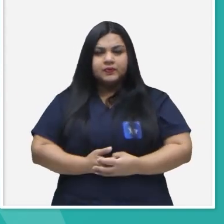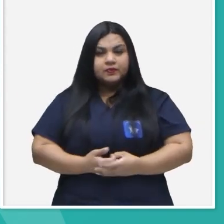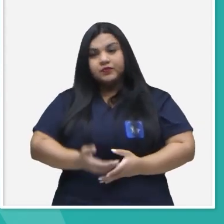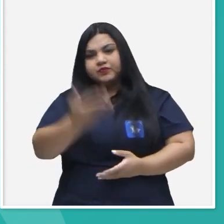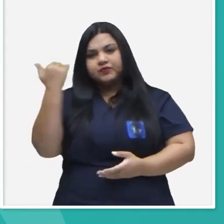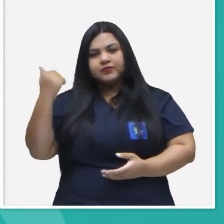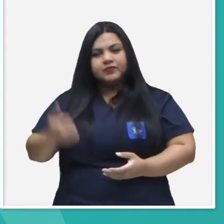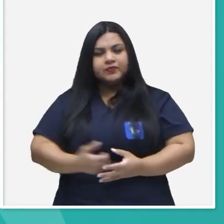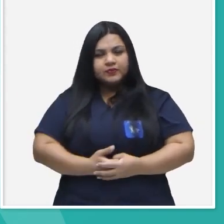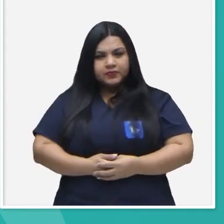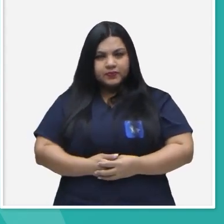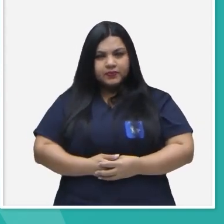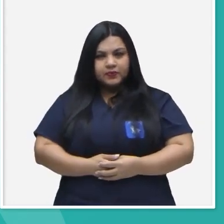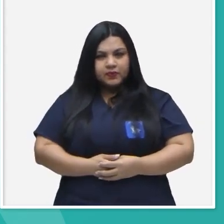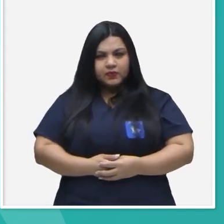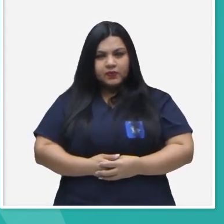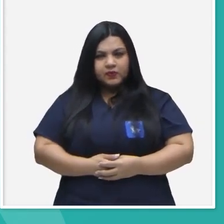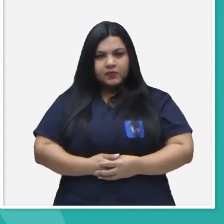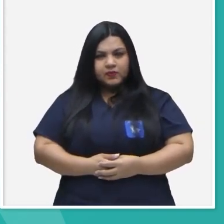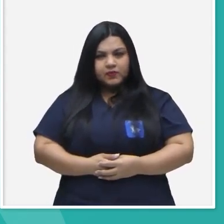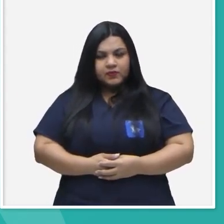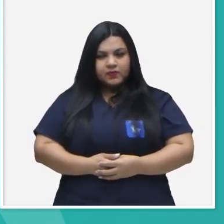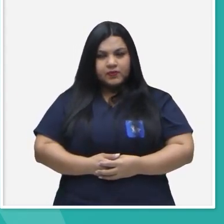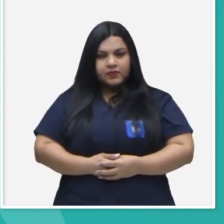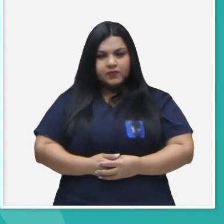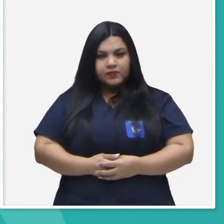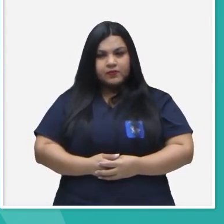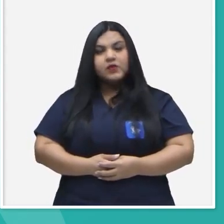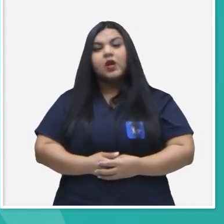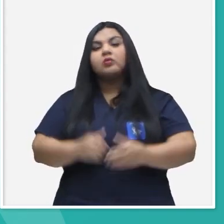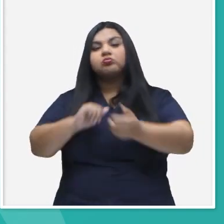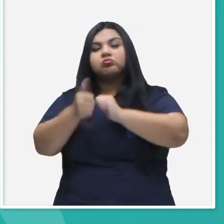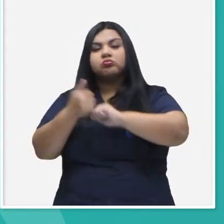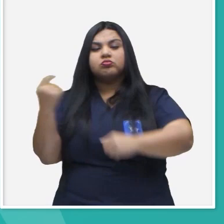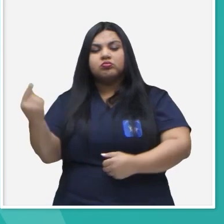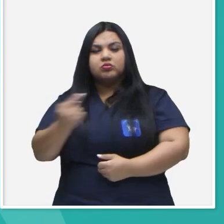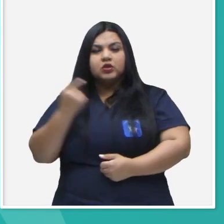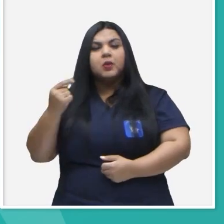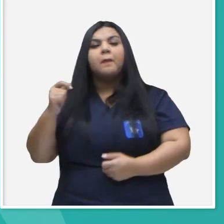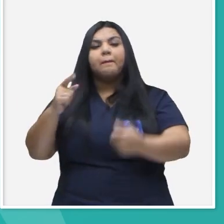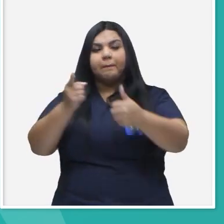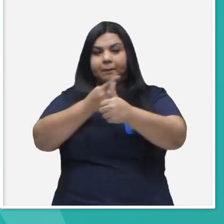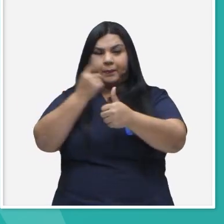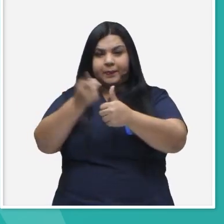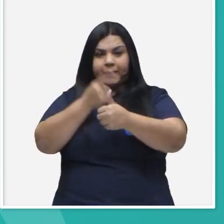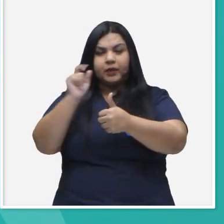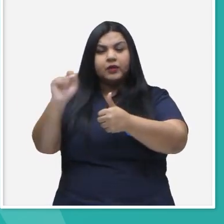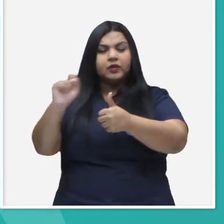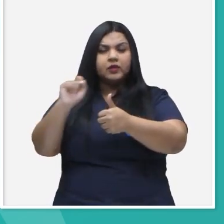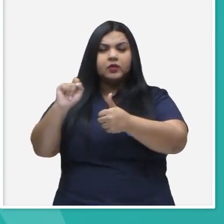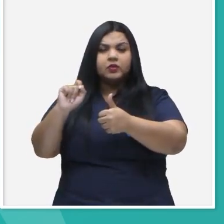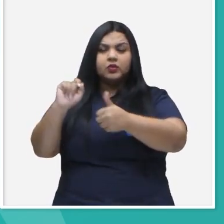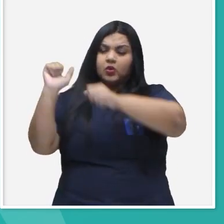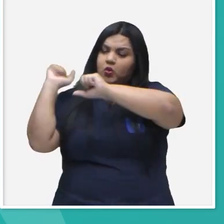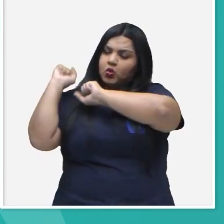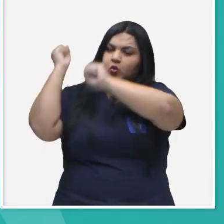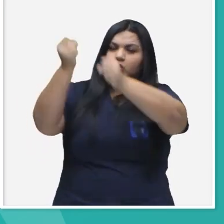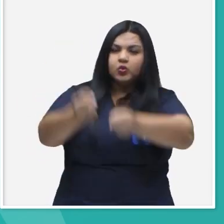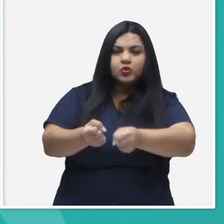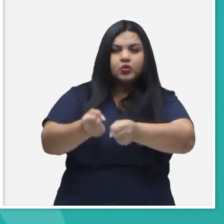lá? Muito bem, então vamos lá. Esportes individuais. O primeiro que eu trouxe para vocês é o